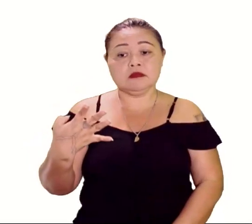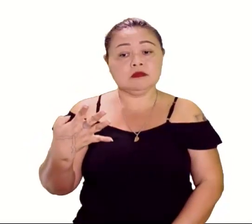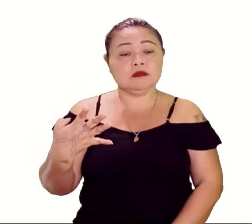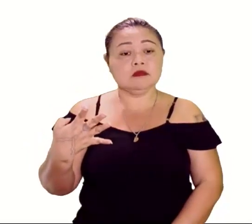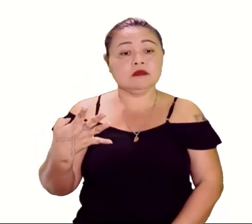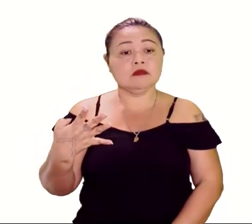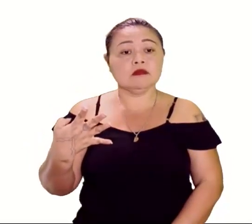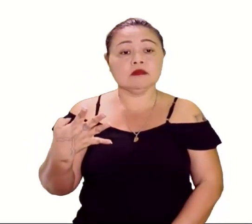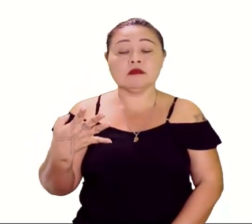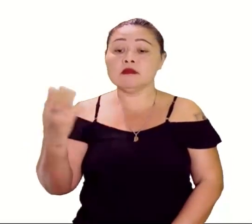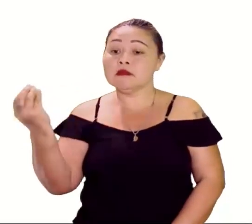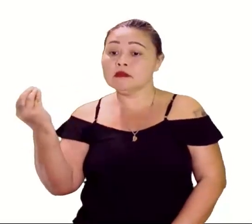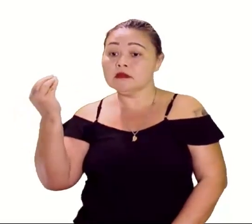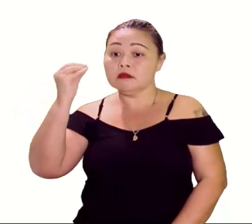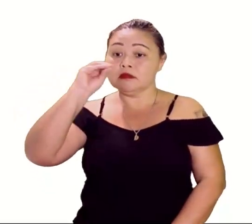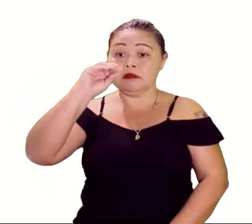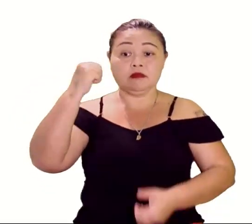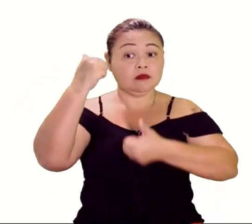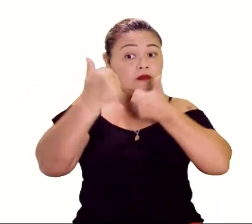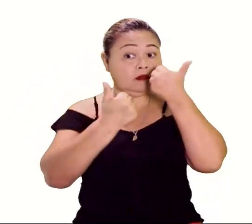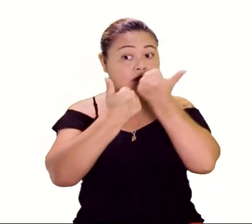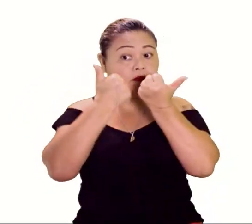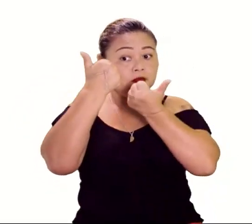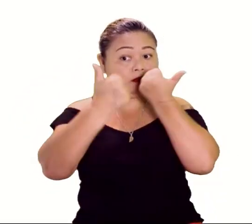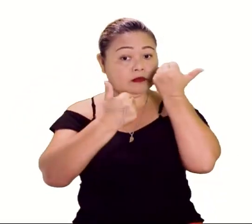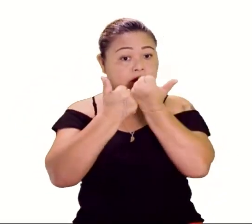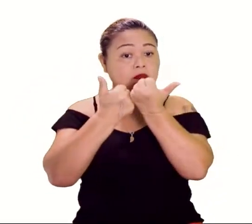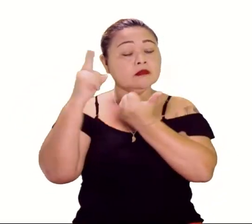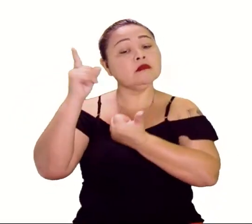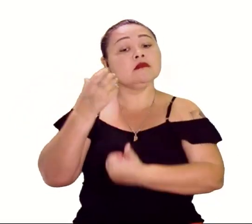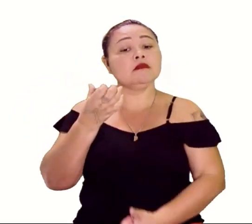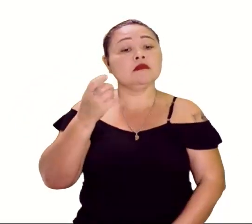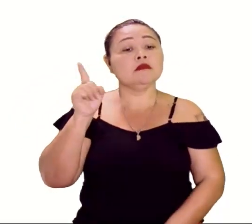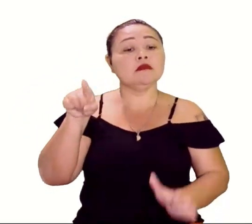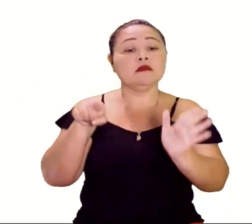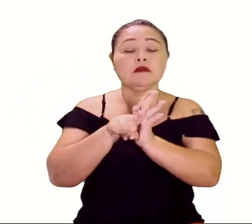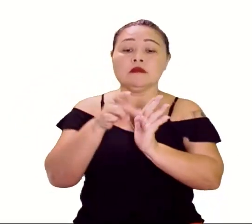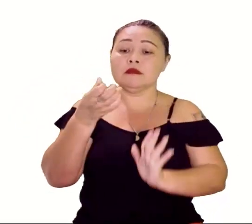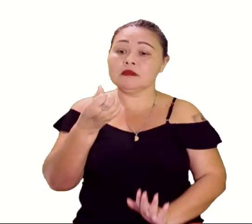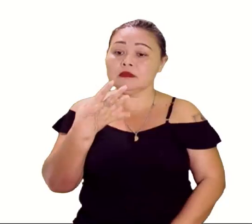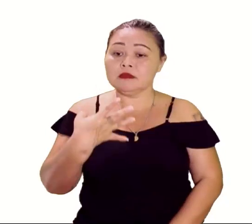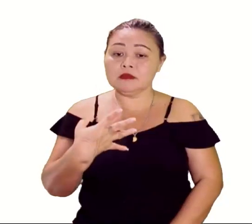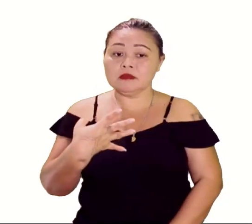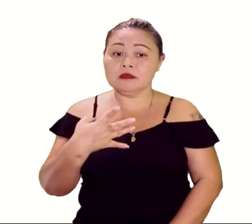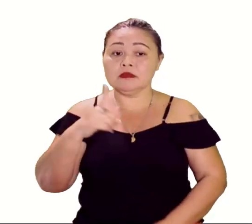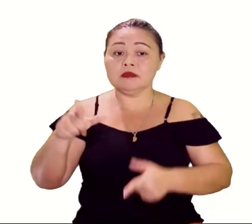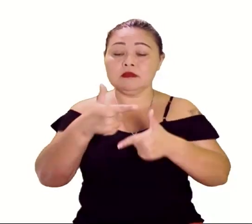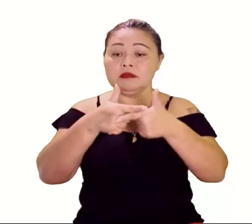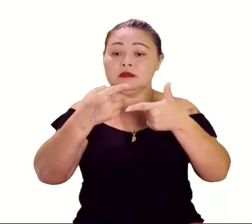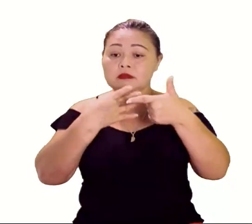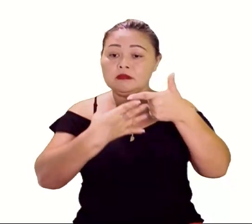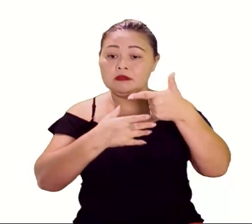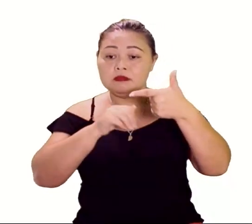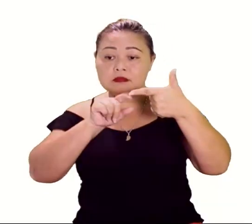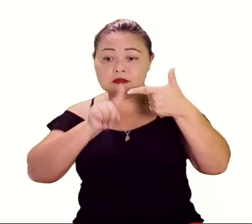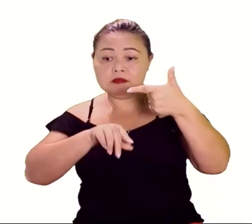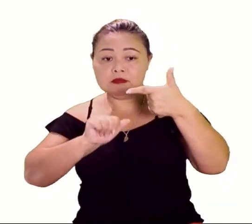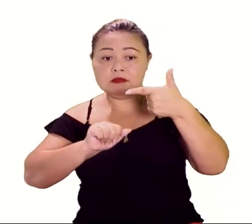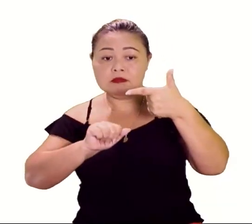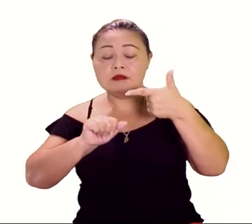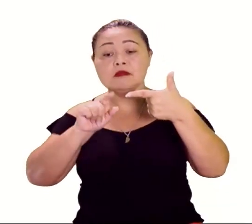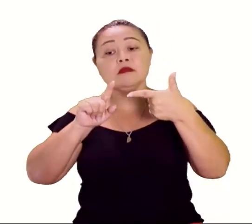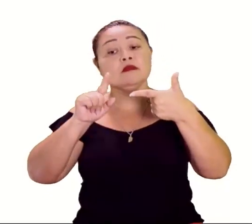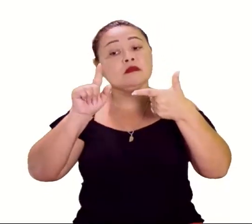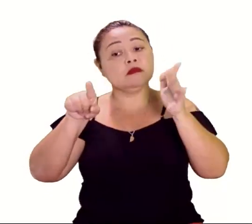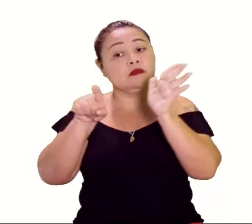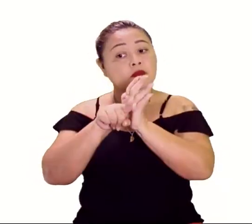64. Então, vamos substituindo aqui agora. Meu y-vértice vai ser menos 64, dividido por 4 vezes o A, menos que é